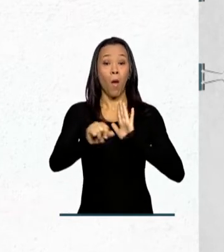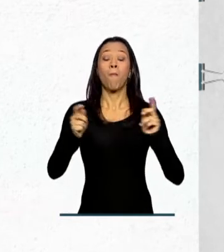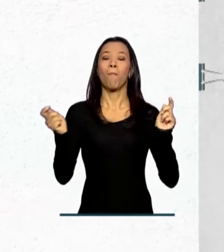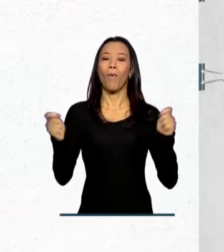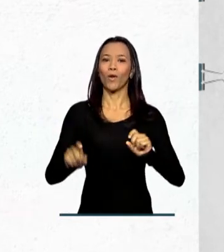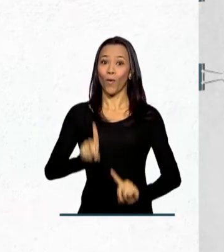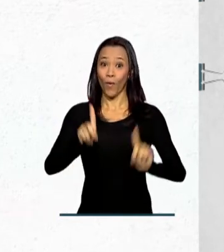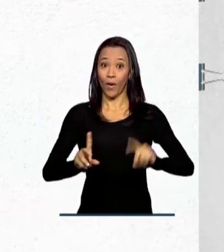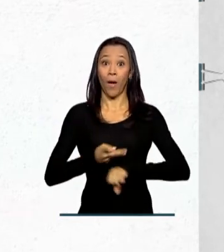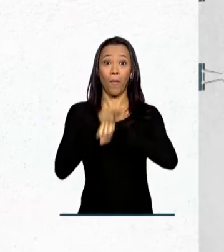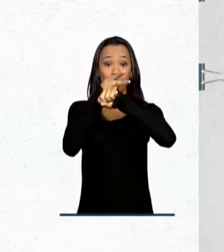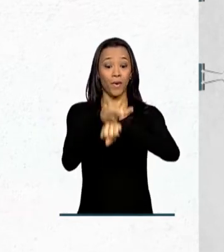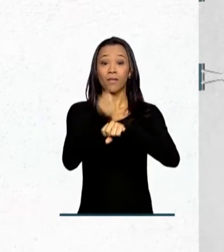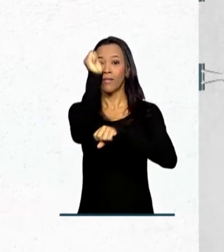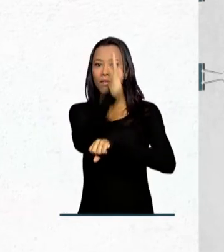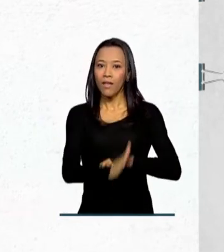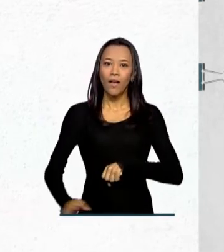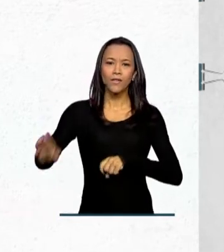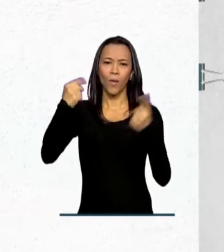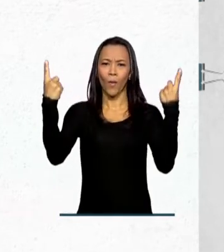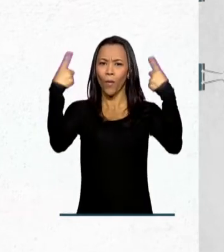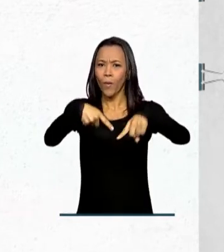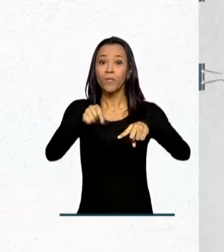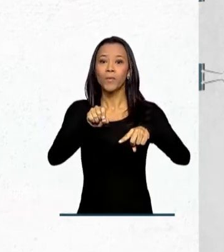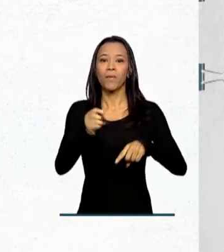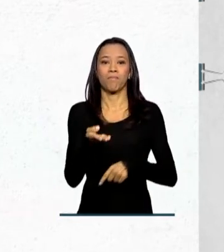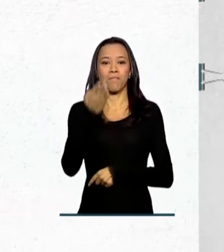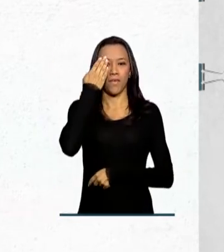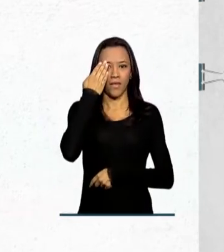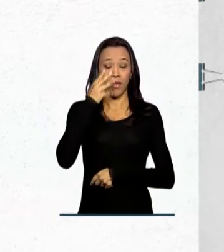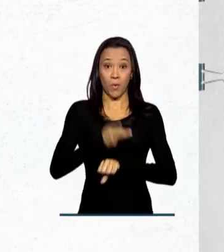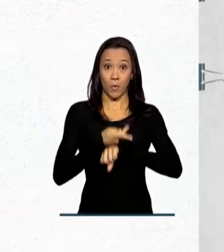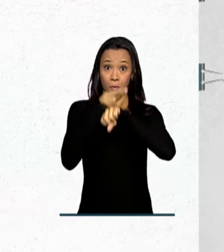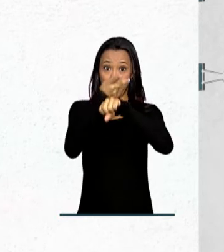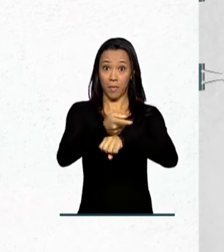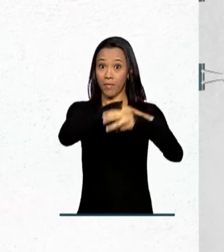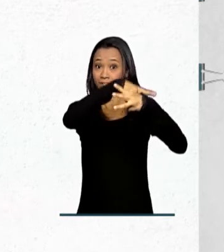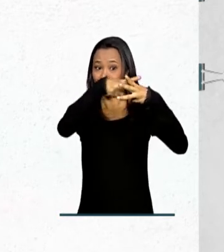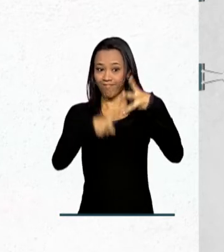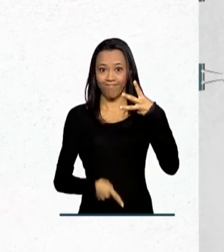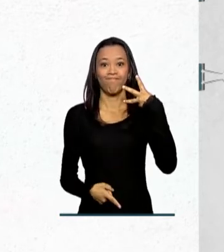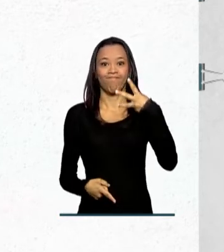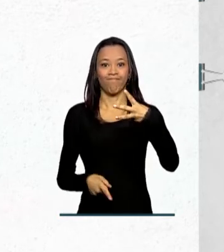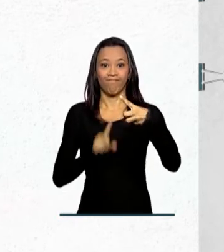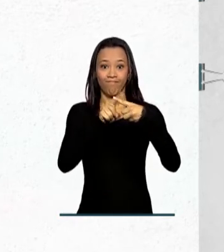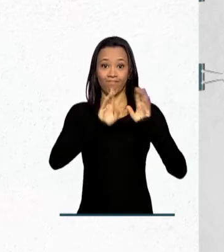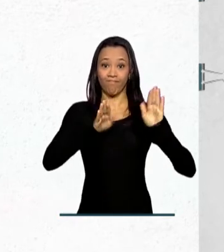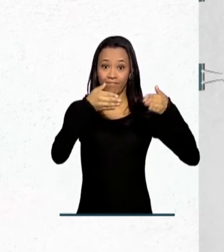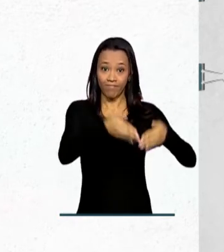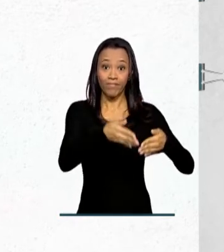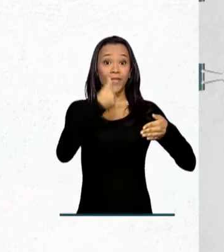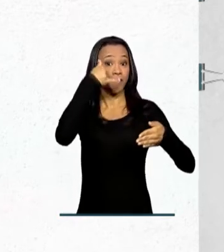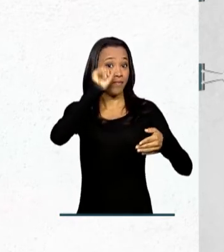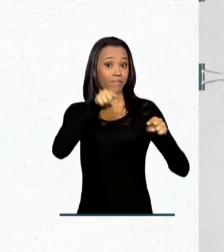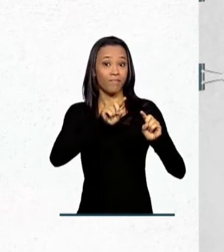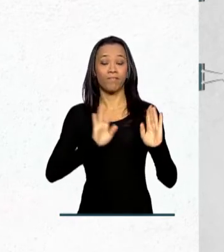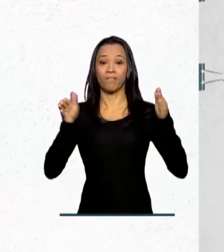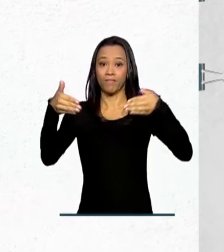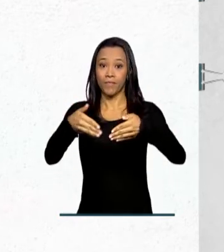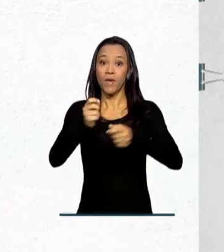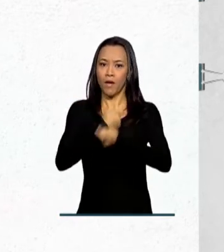ao Prêmio Nacional de Combate à Pirataria. A premiação é dividida em três eixos: educacional